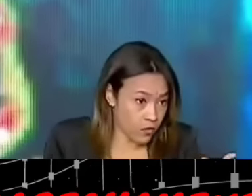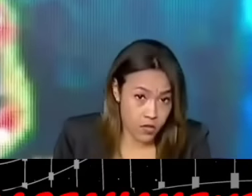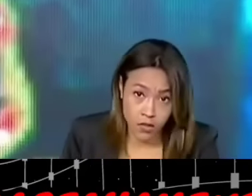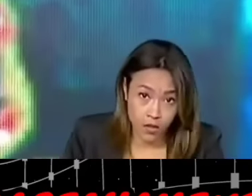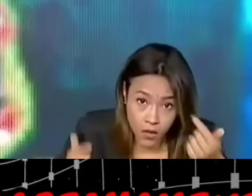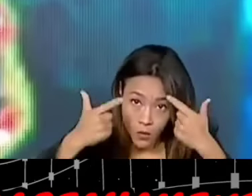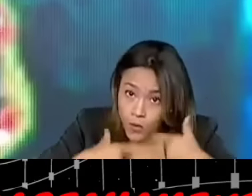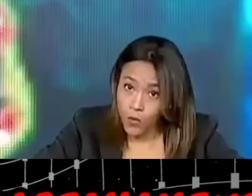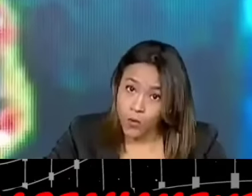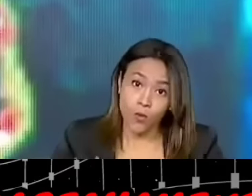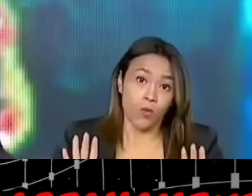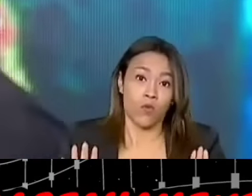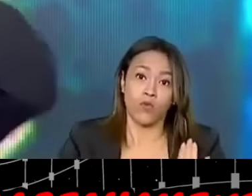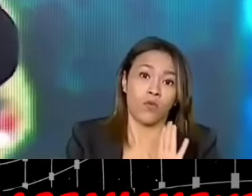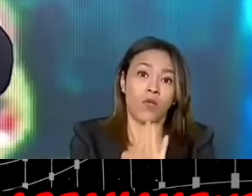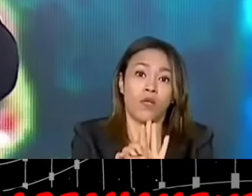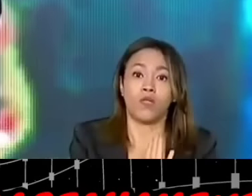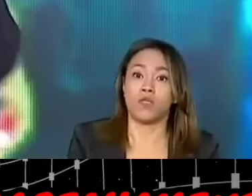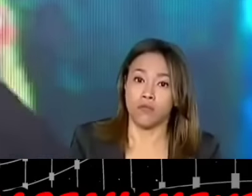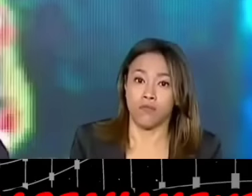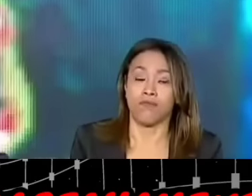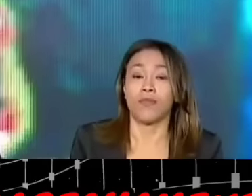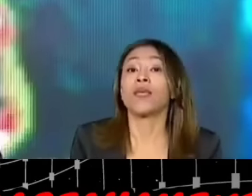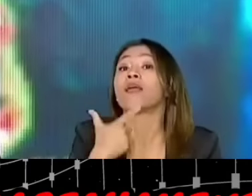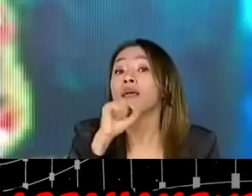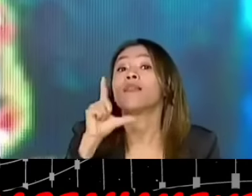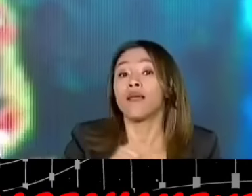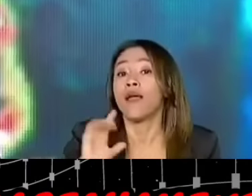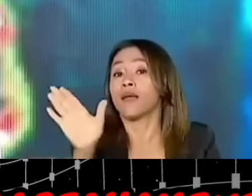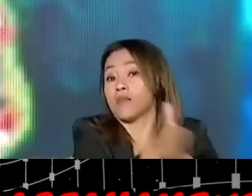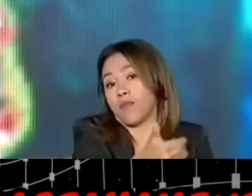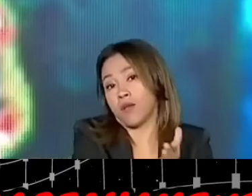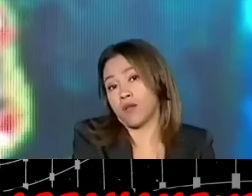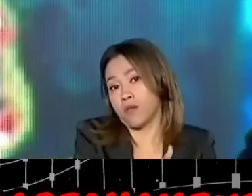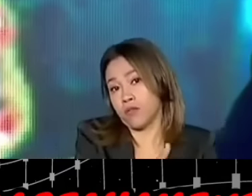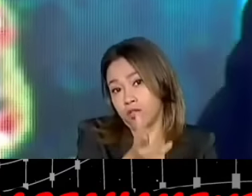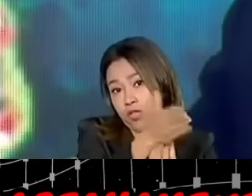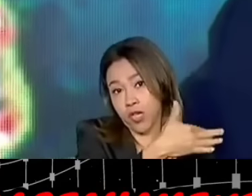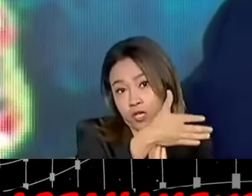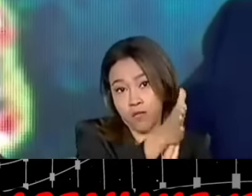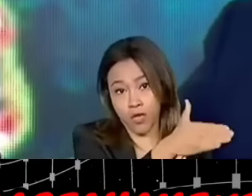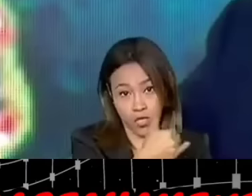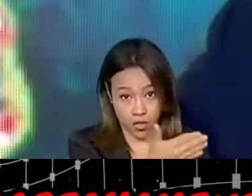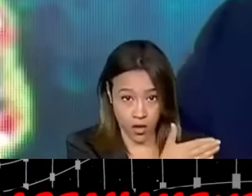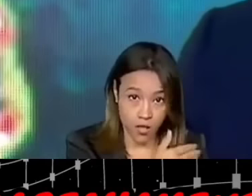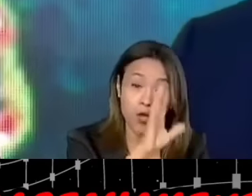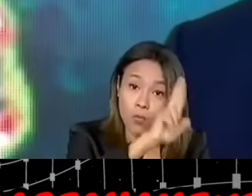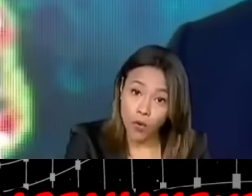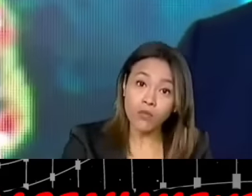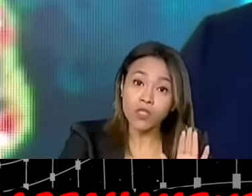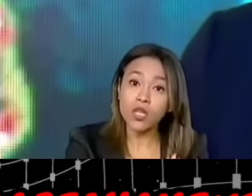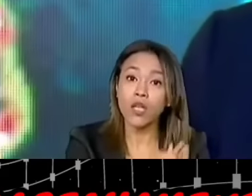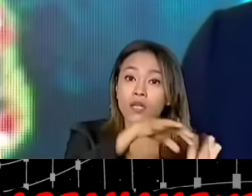temos imunidade de jurisdição. Quem tem imunidade relativa são as embaixadas, por força de convenções internacionais.